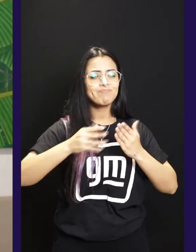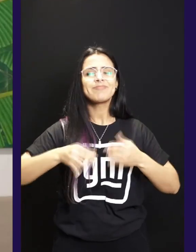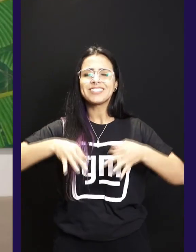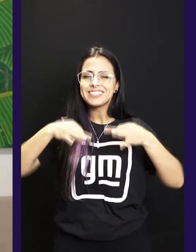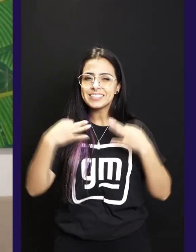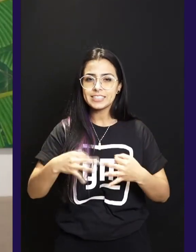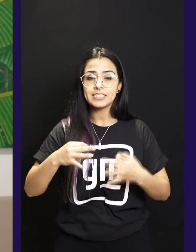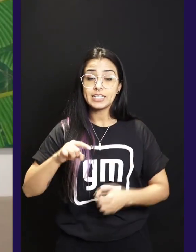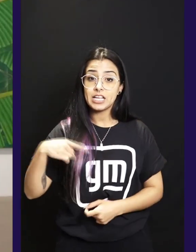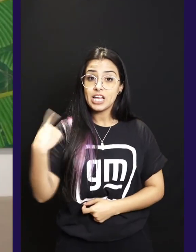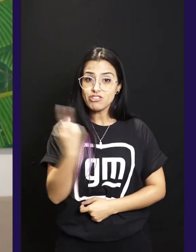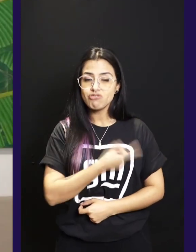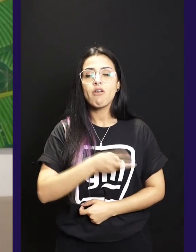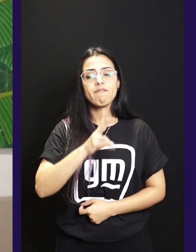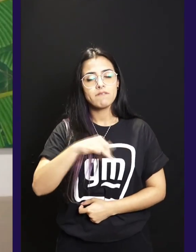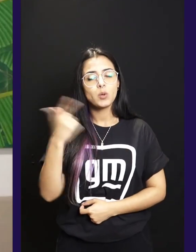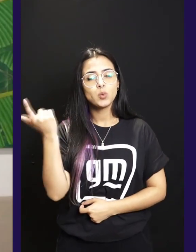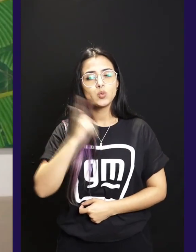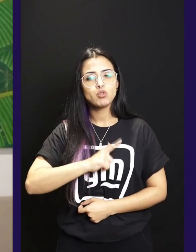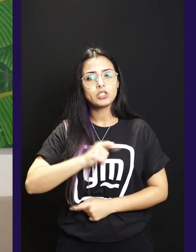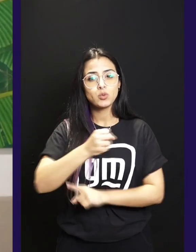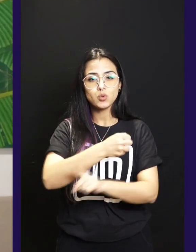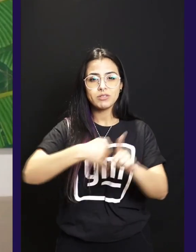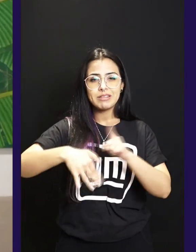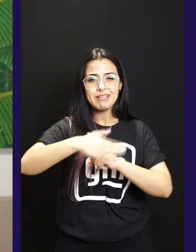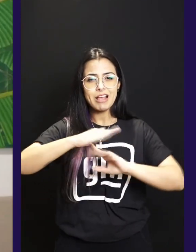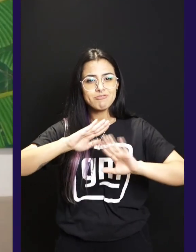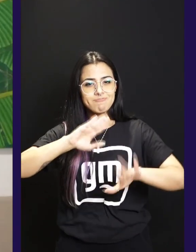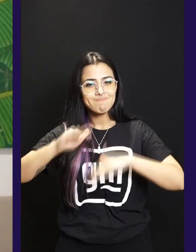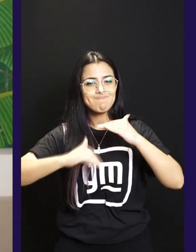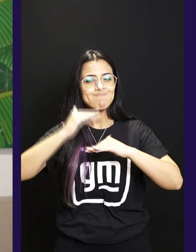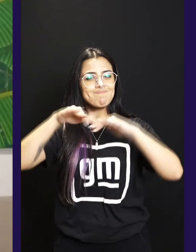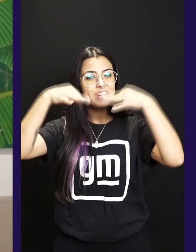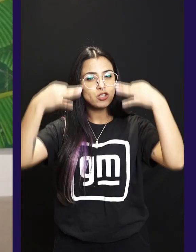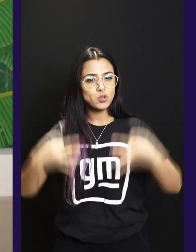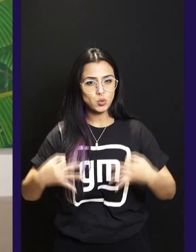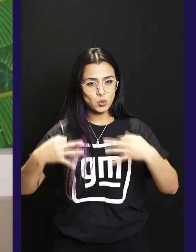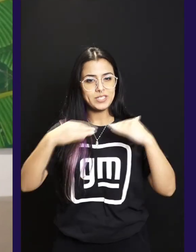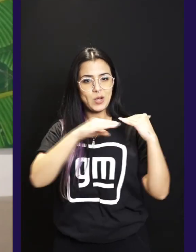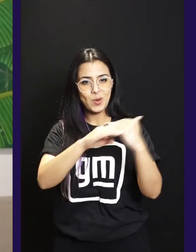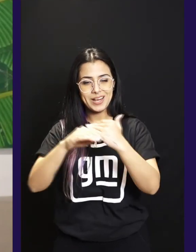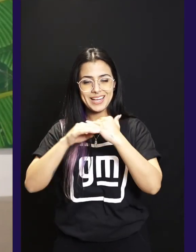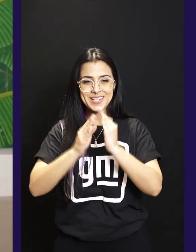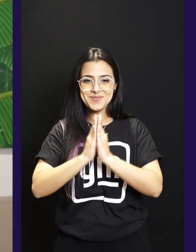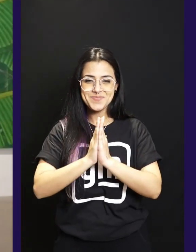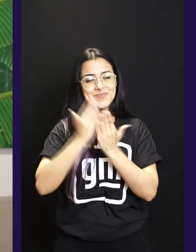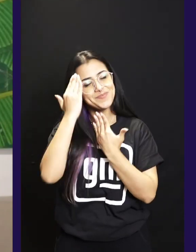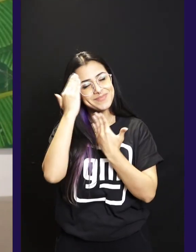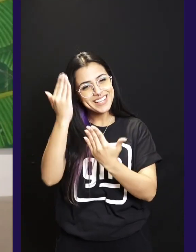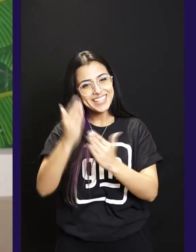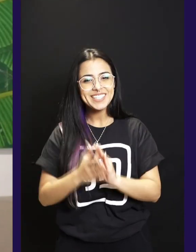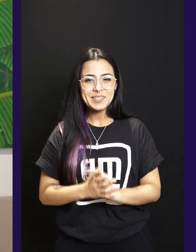certeza vai conseguir construir uma sociedade mais justa e mais igualitária. Muito obrigado, pessoal.